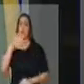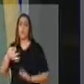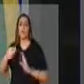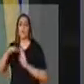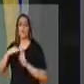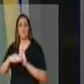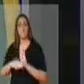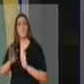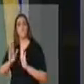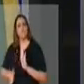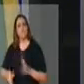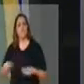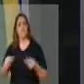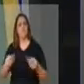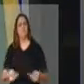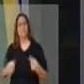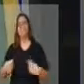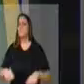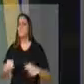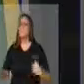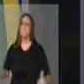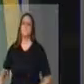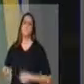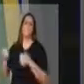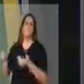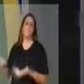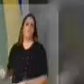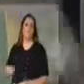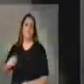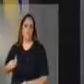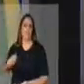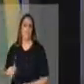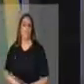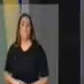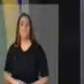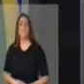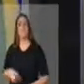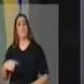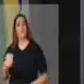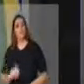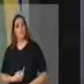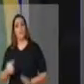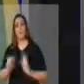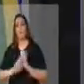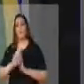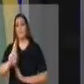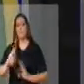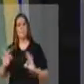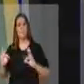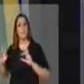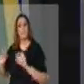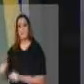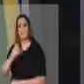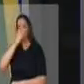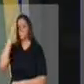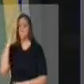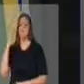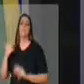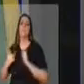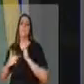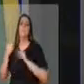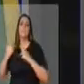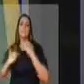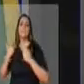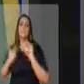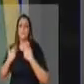gente precisa melhorar a qualidade de vida desses pacientes no nosso país. Estamos aqui representando todos os laringectomizados do